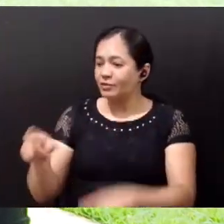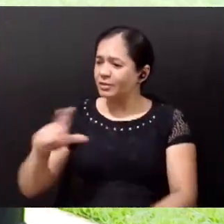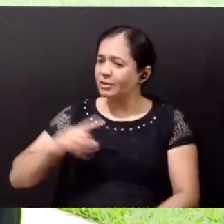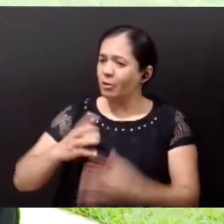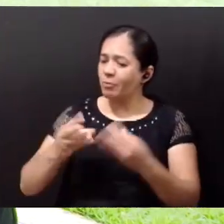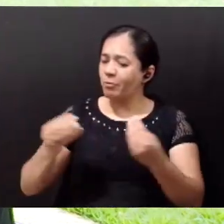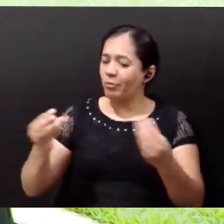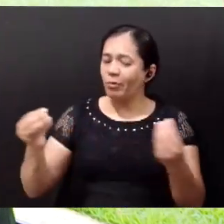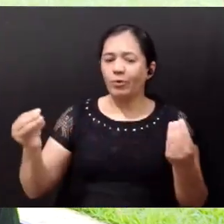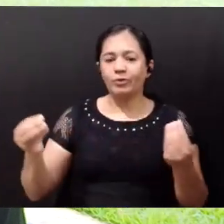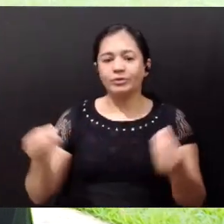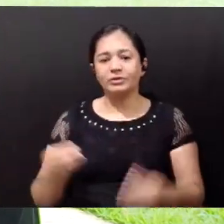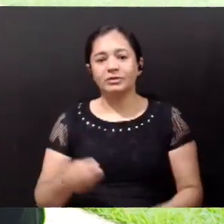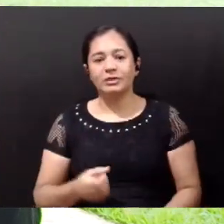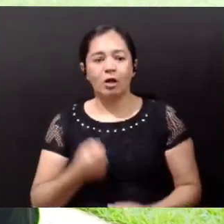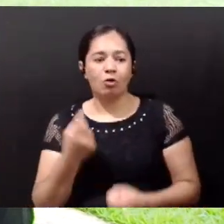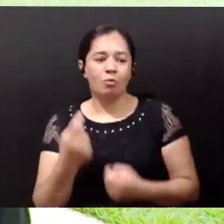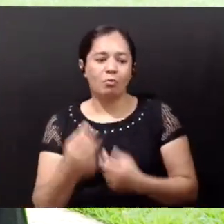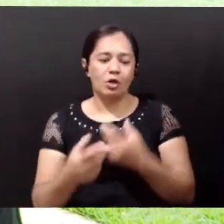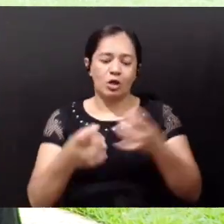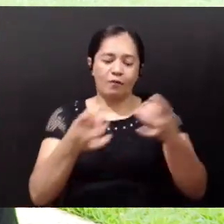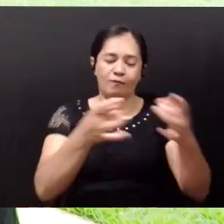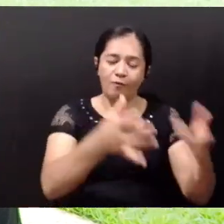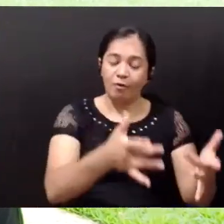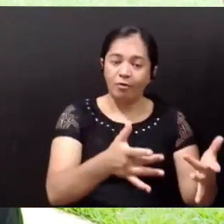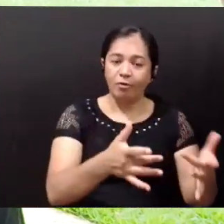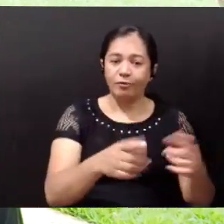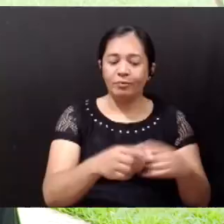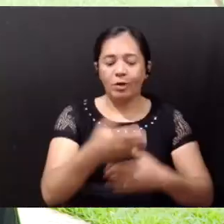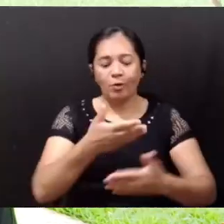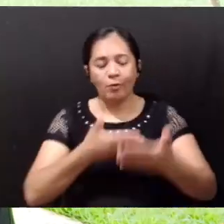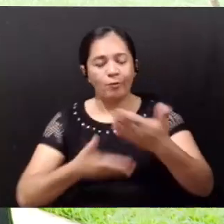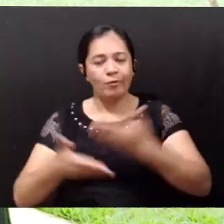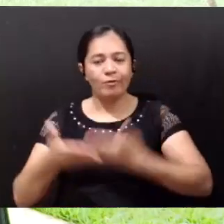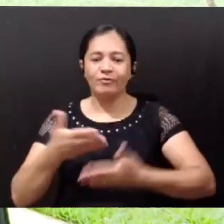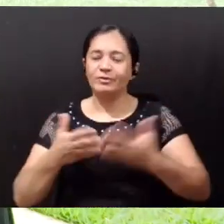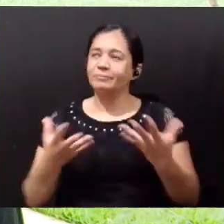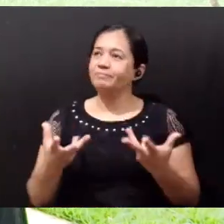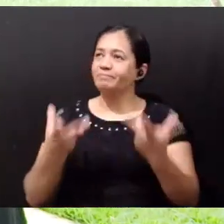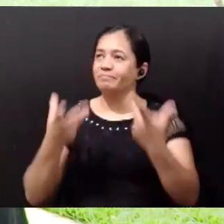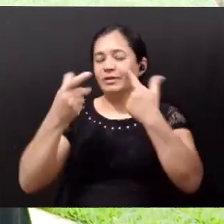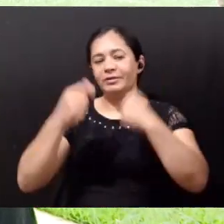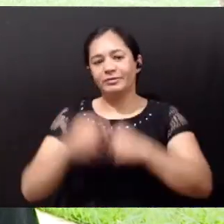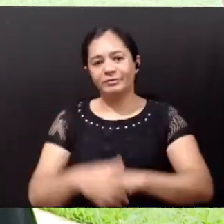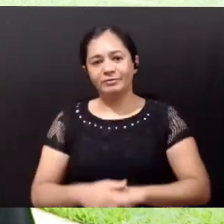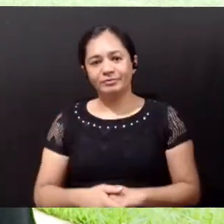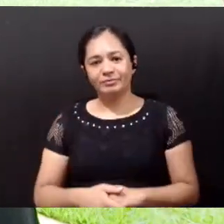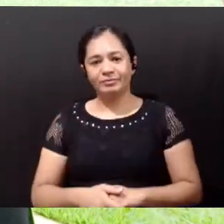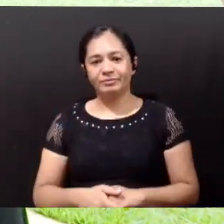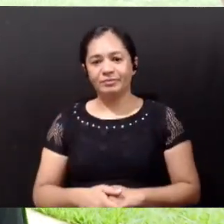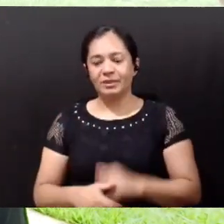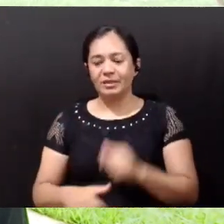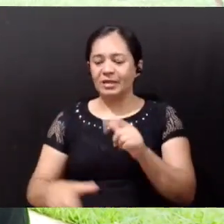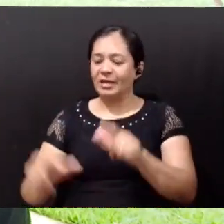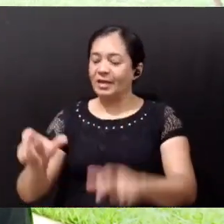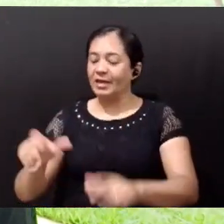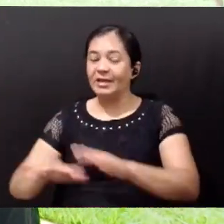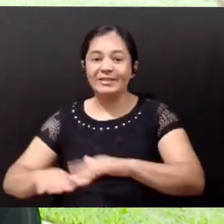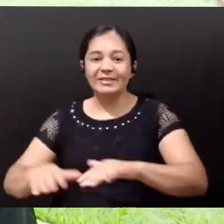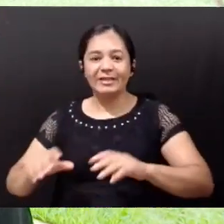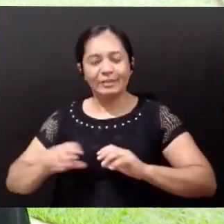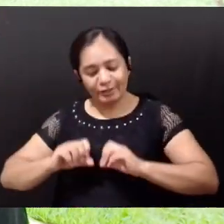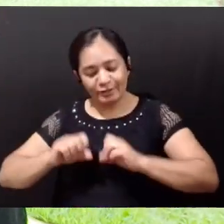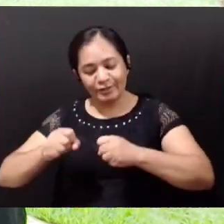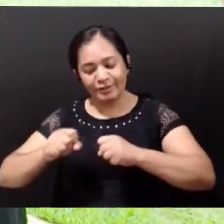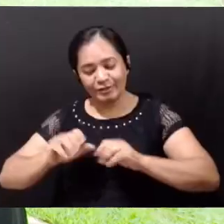coisas são jogadas fora e o envolvimento é fantástico, né? Eles se dedicam, vocês podem ver aí o